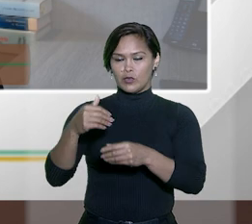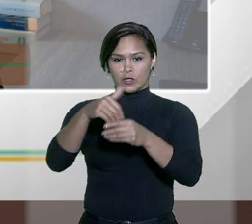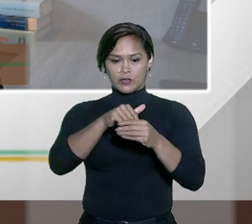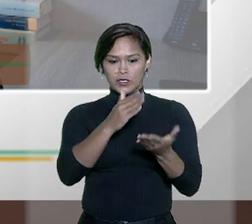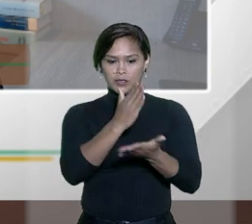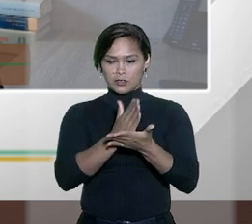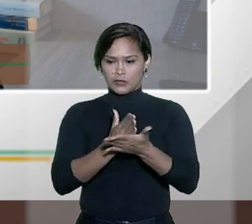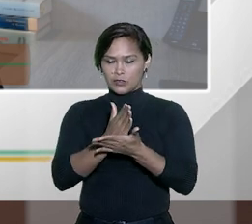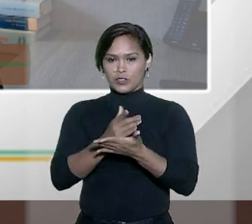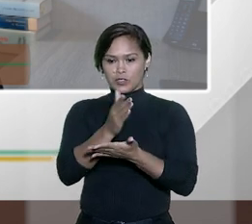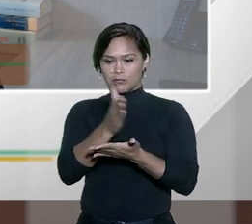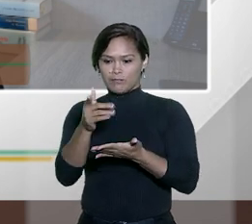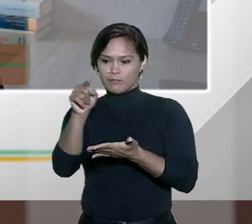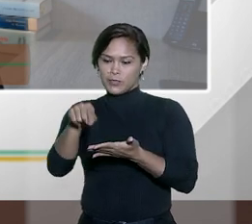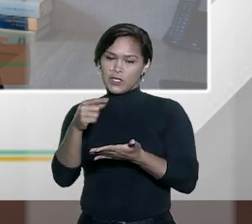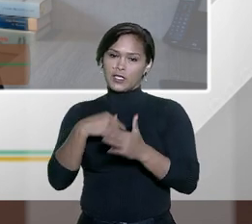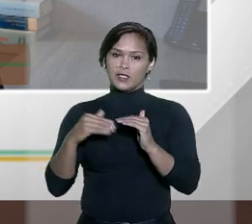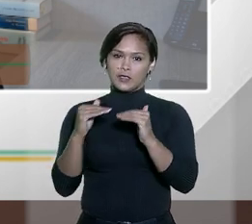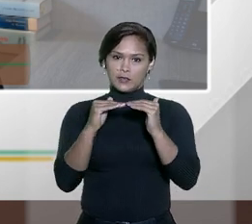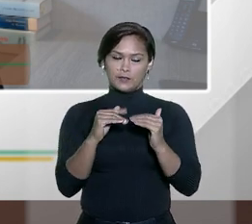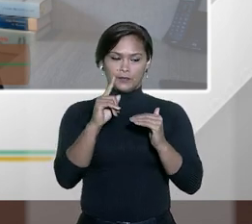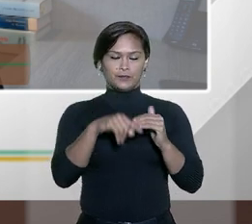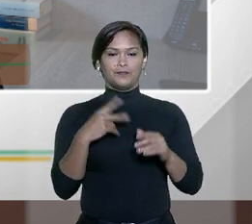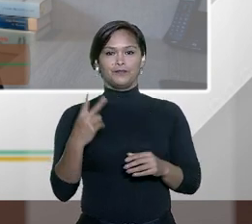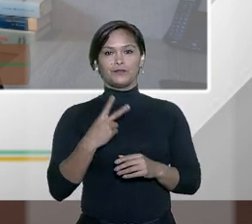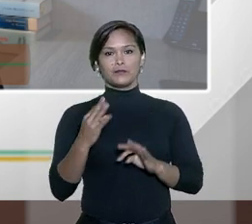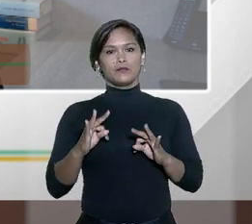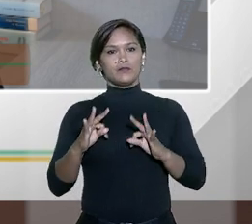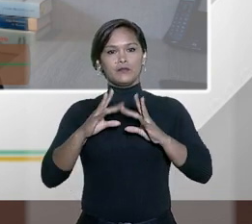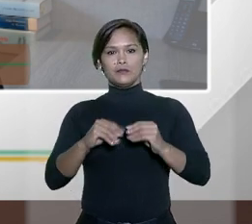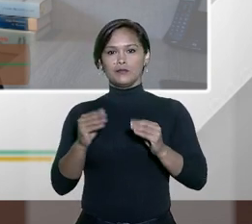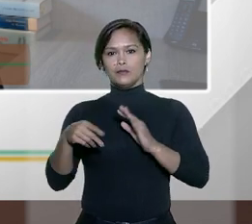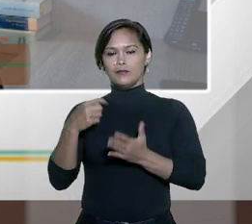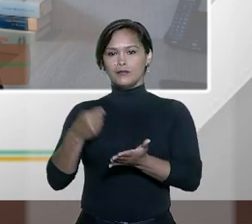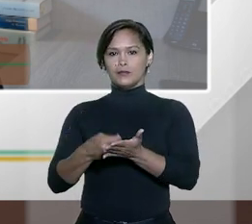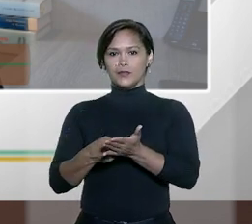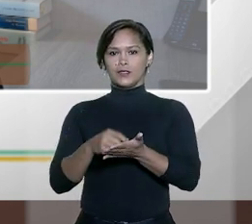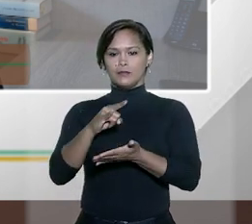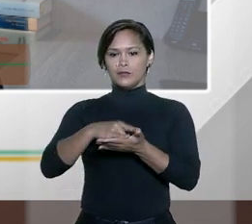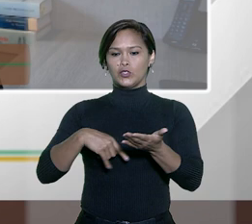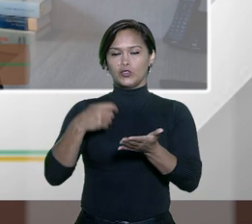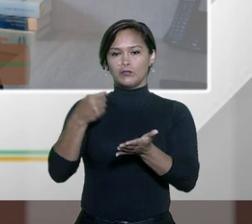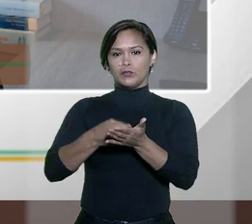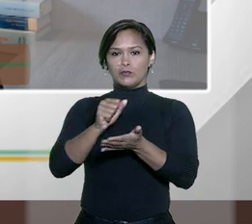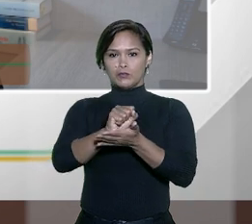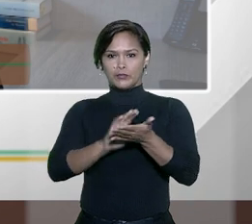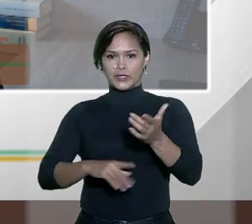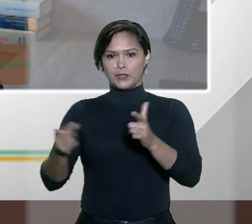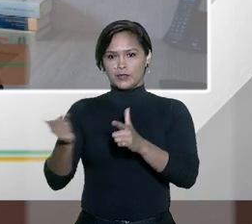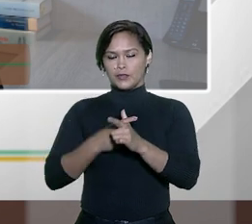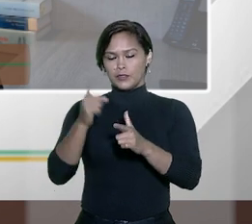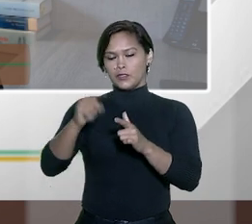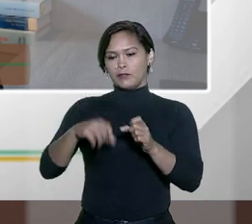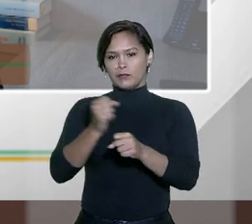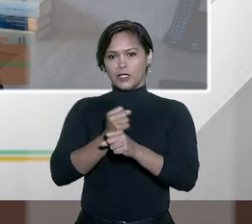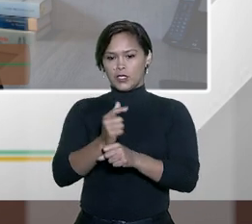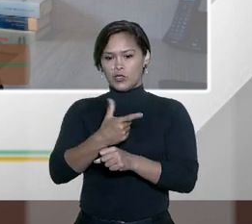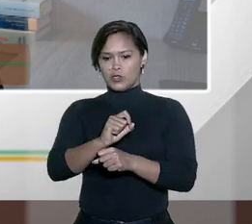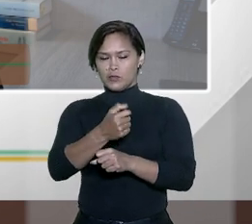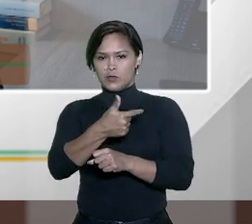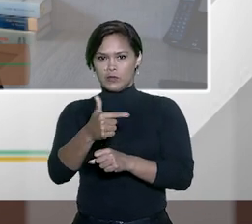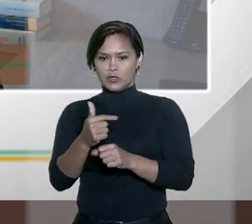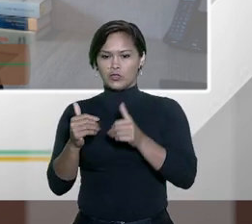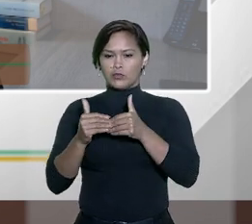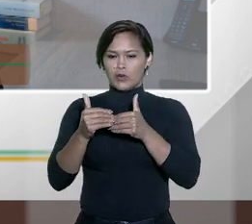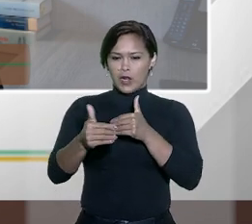e se estabeleceu que o valor total de pagamento de precatórios para o exercício de 2022 em